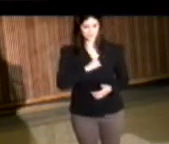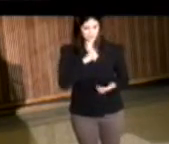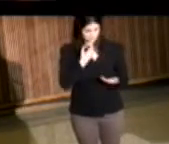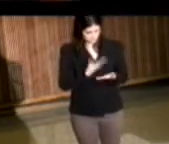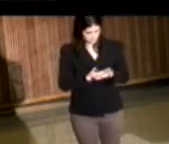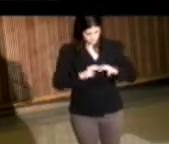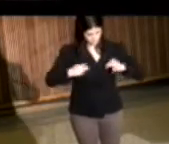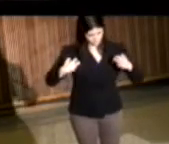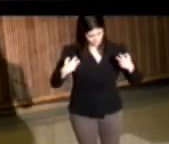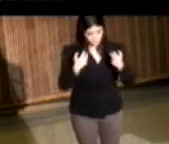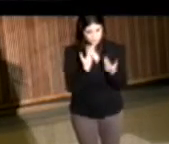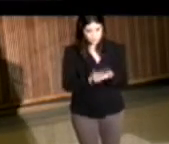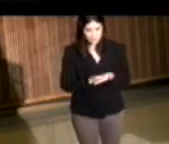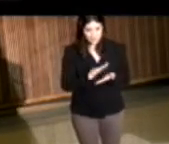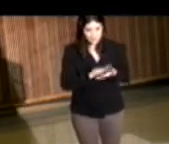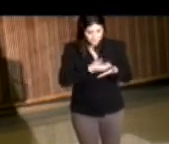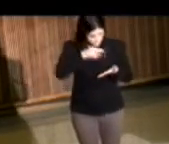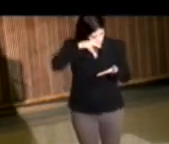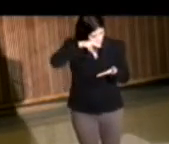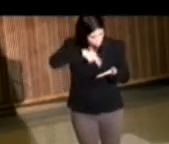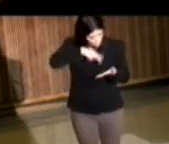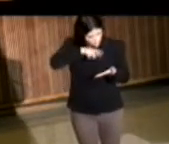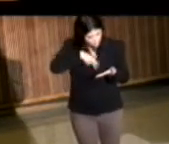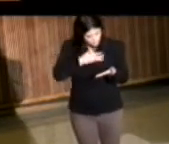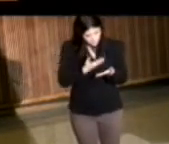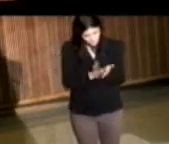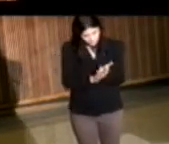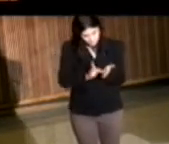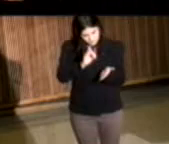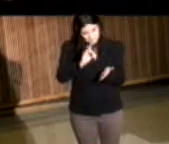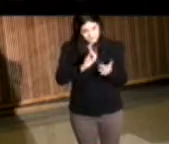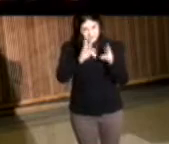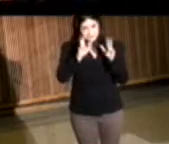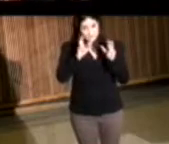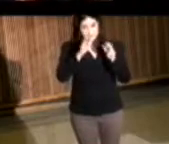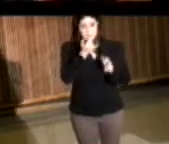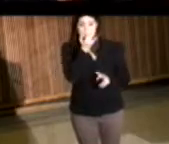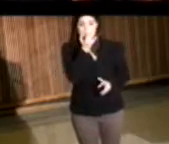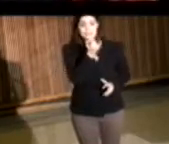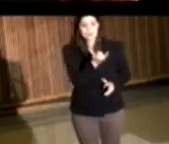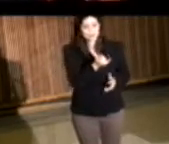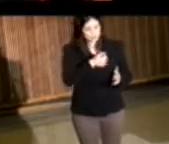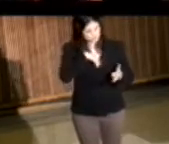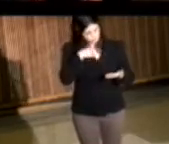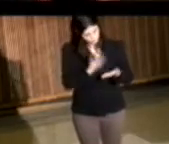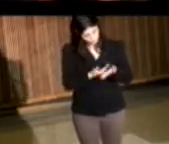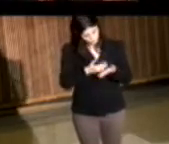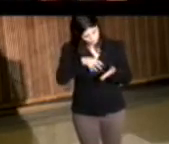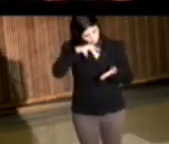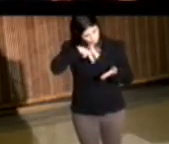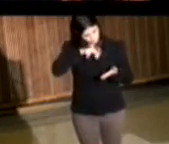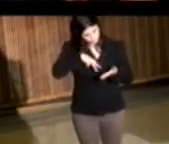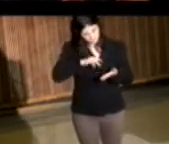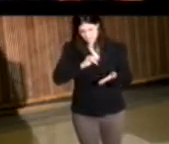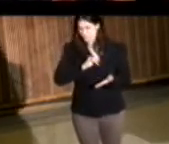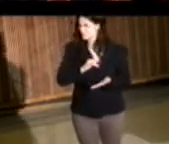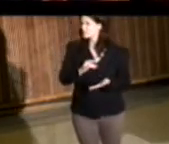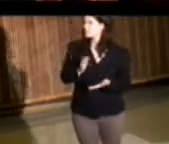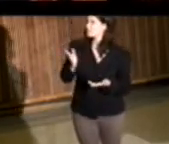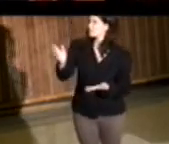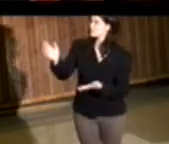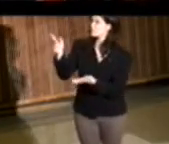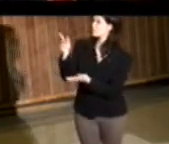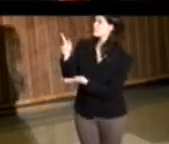sobre amor e perdão, e eu fiquei pensando assim, esse negócio é complicado. Eu virei para ele, Dr. Chet, e quando tem